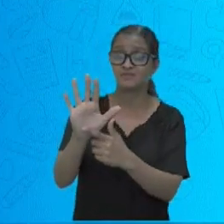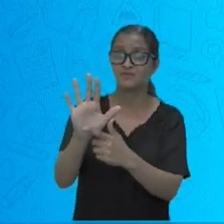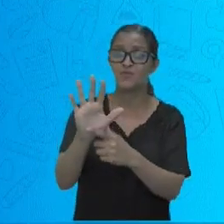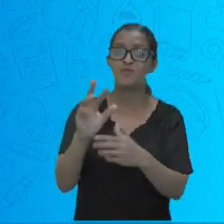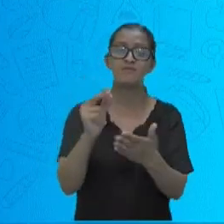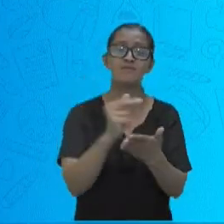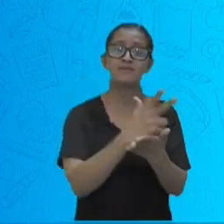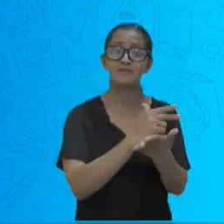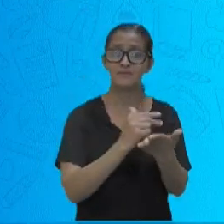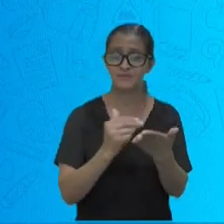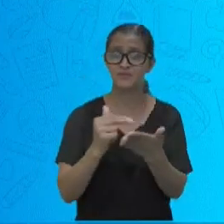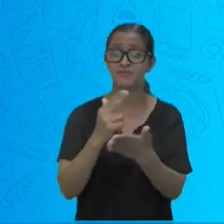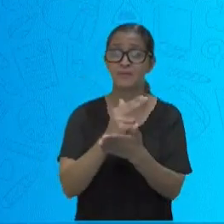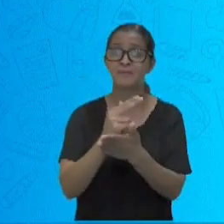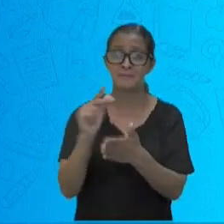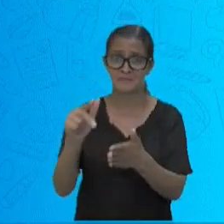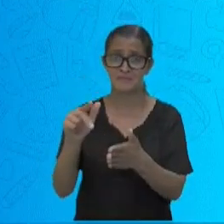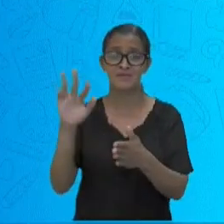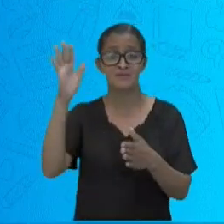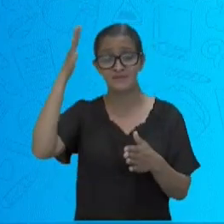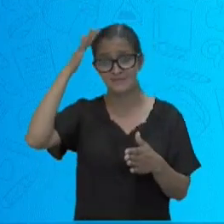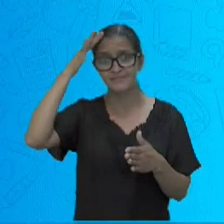nós entendermos.